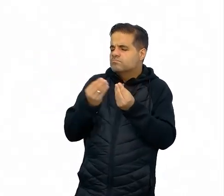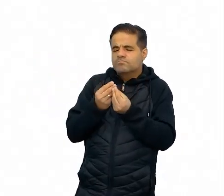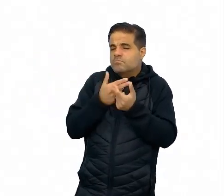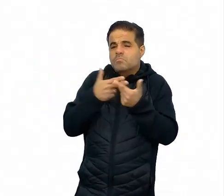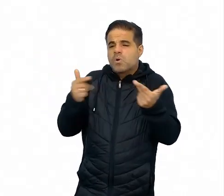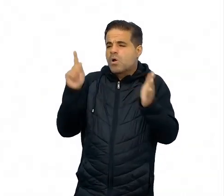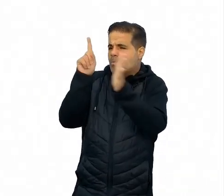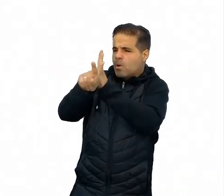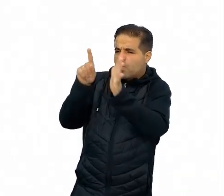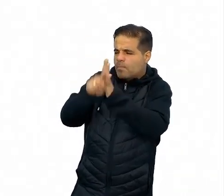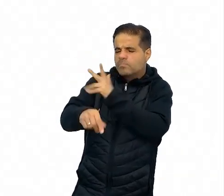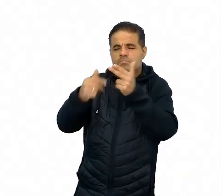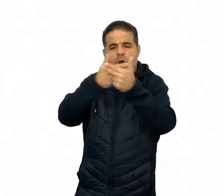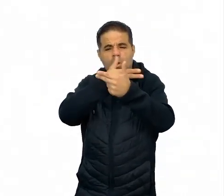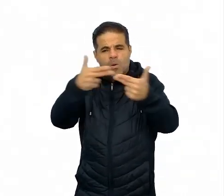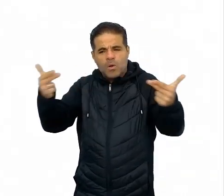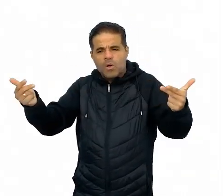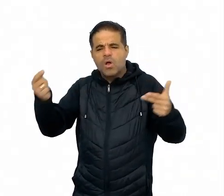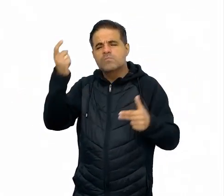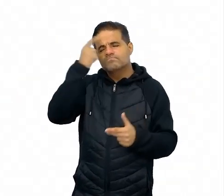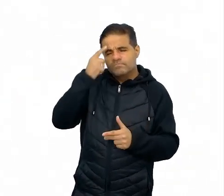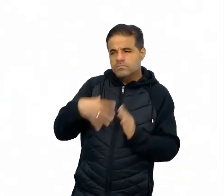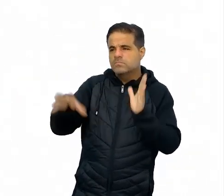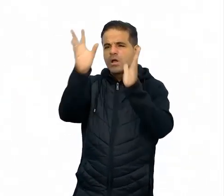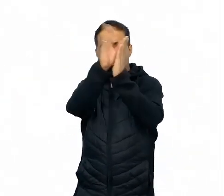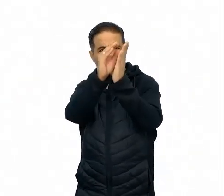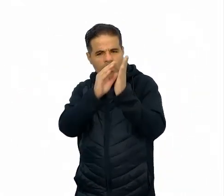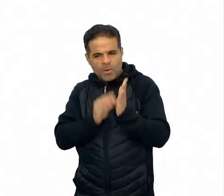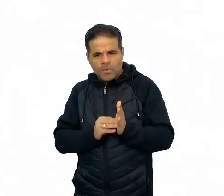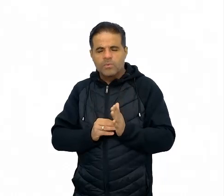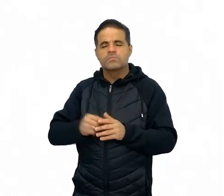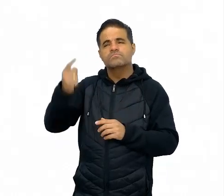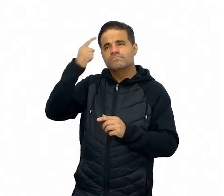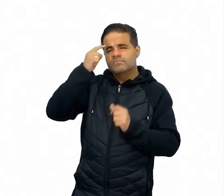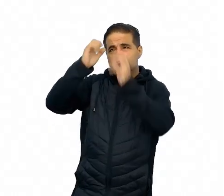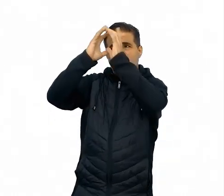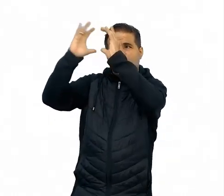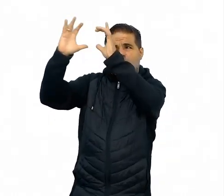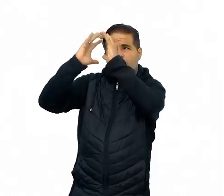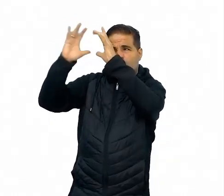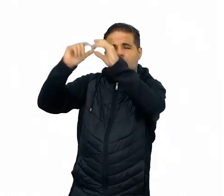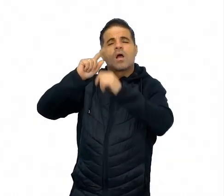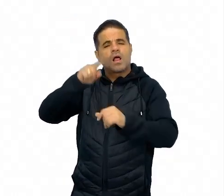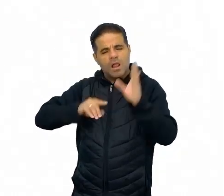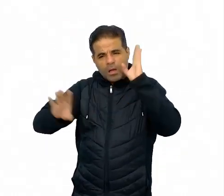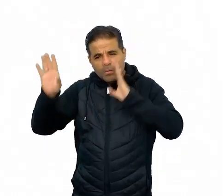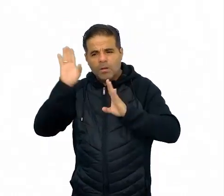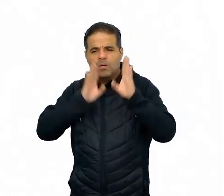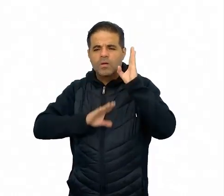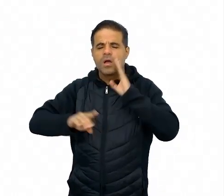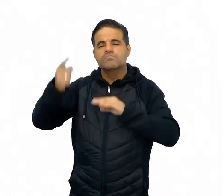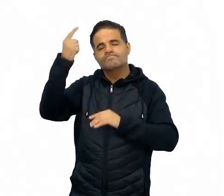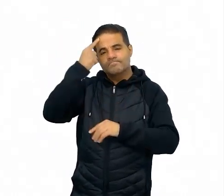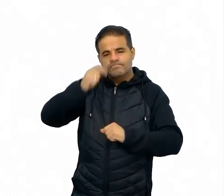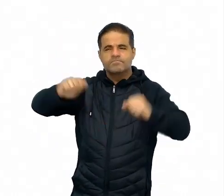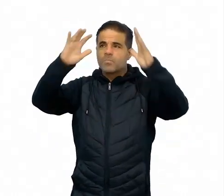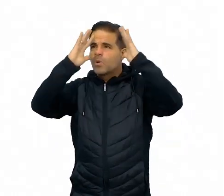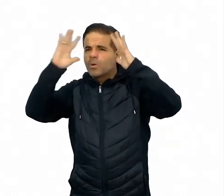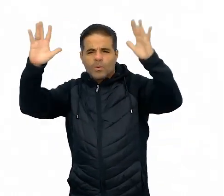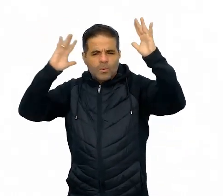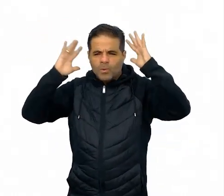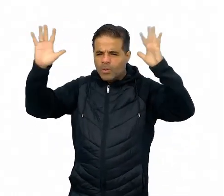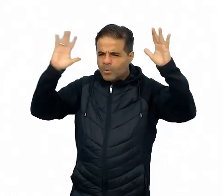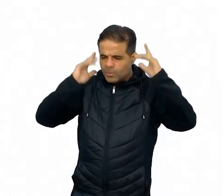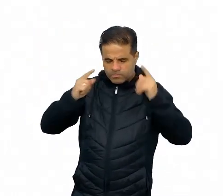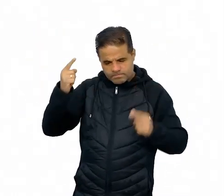de coisa, né, que a gente coloca, né, nas nossas cabeças, né? É bacana a gente poder refletir, né? É